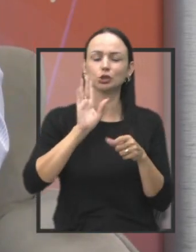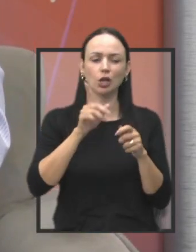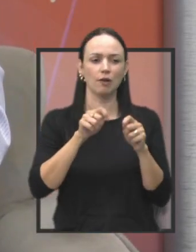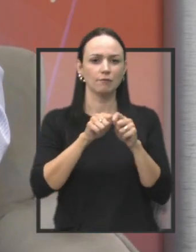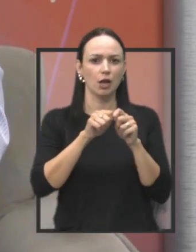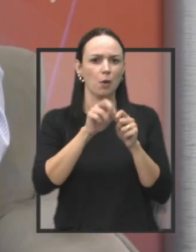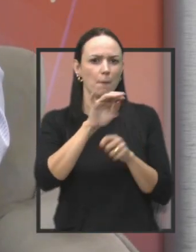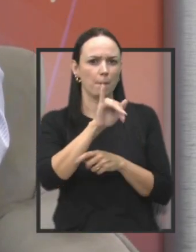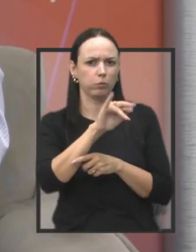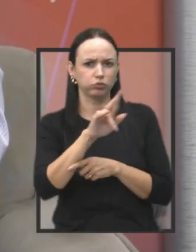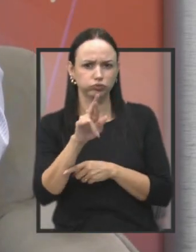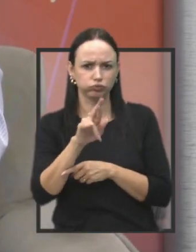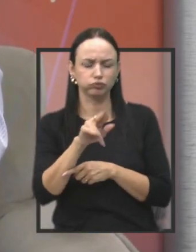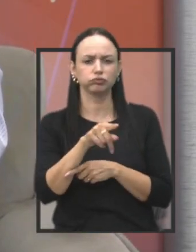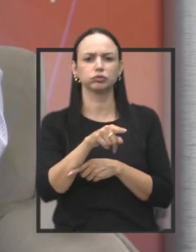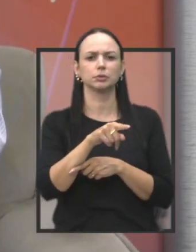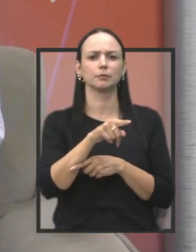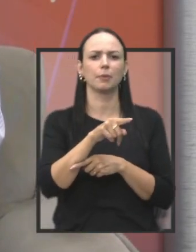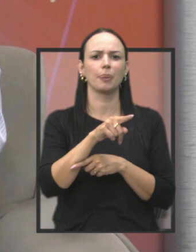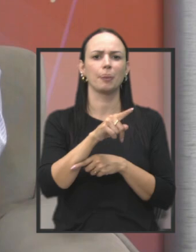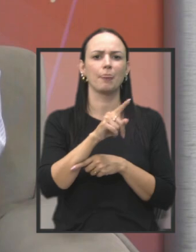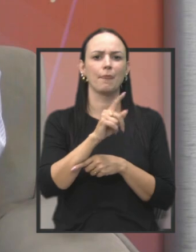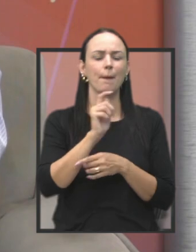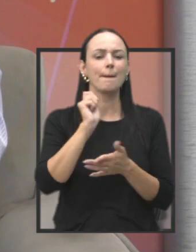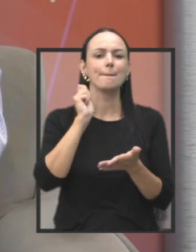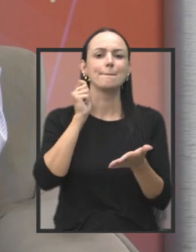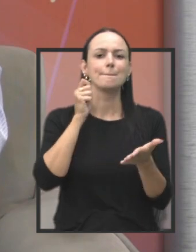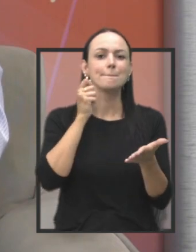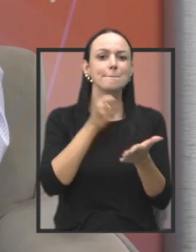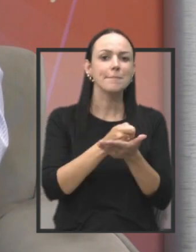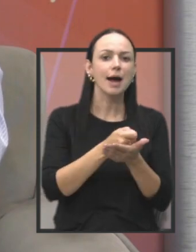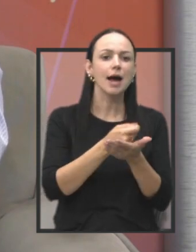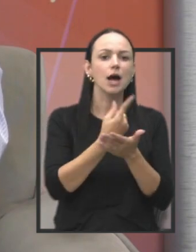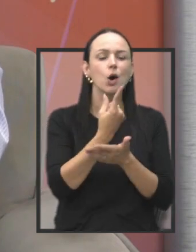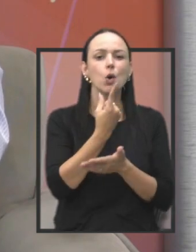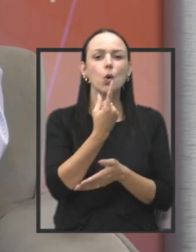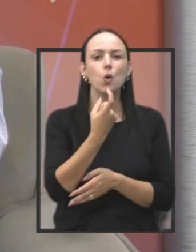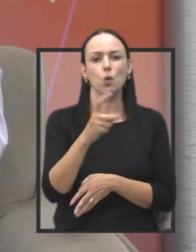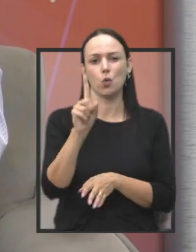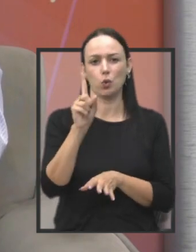renda, procure pagar em cota única, porque